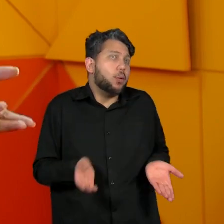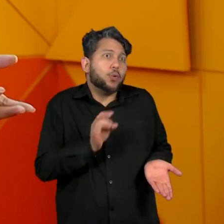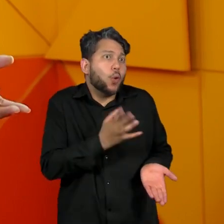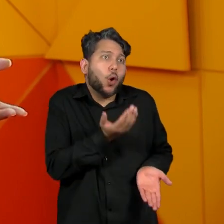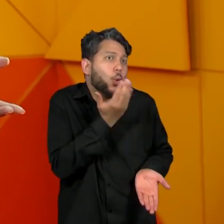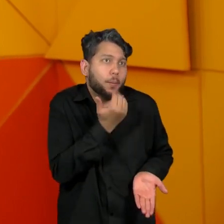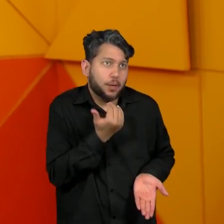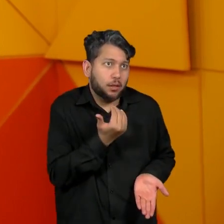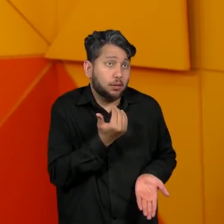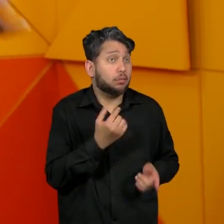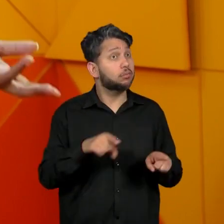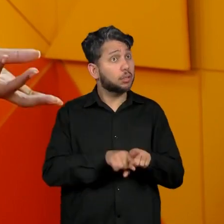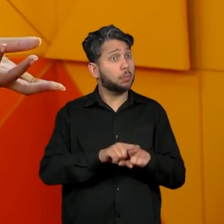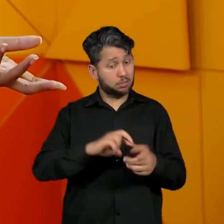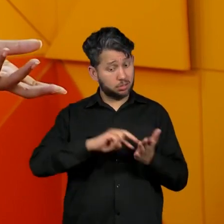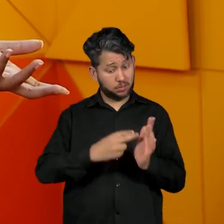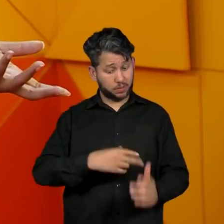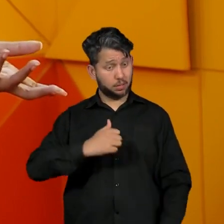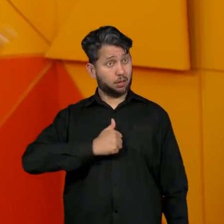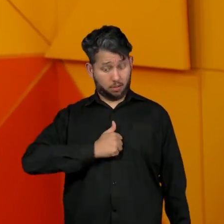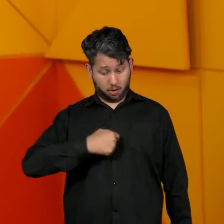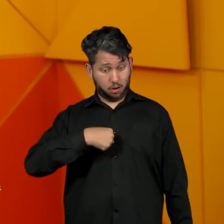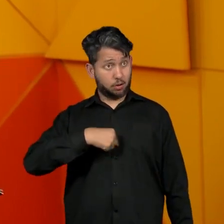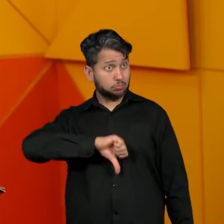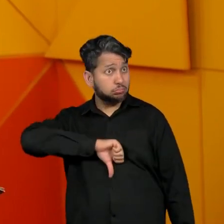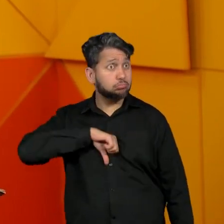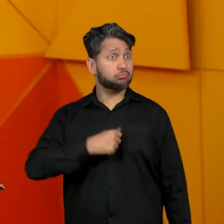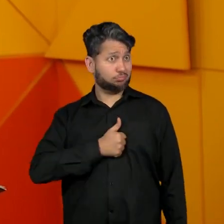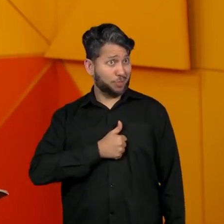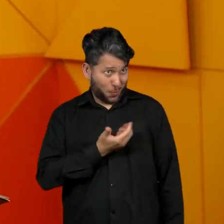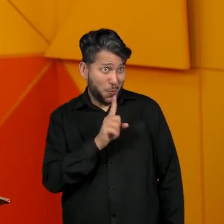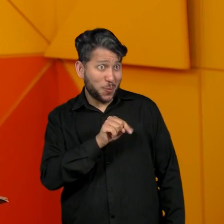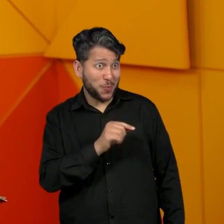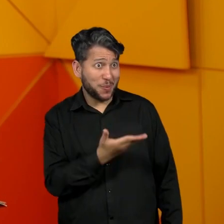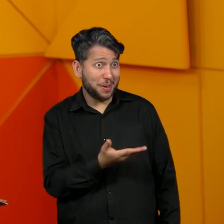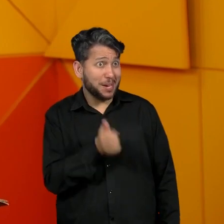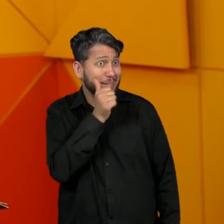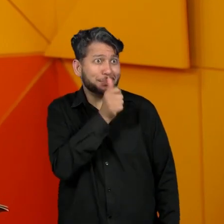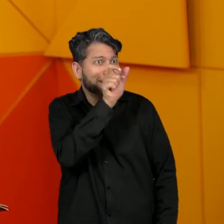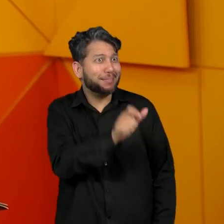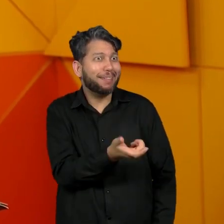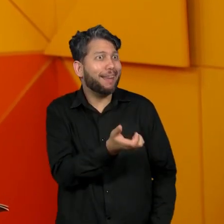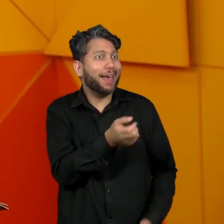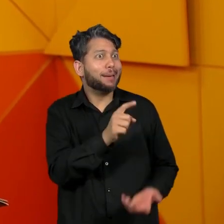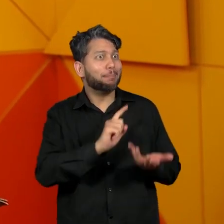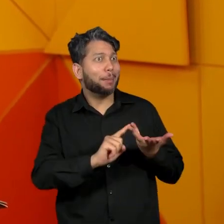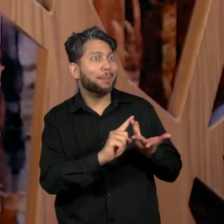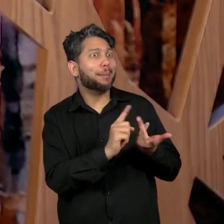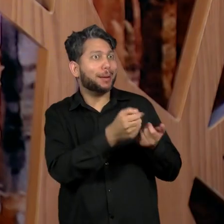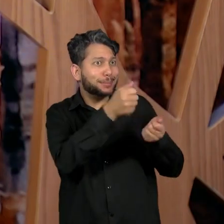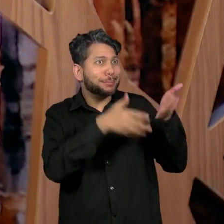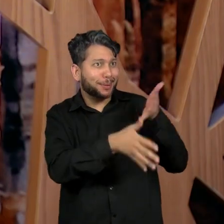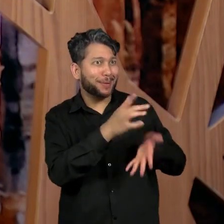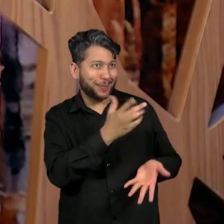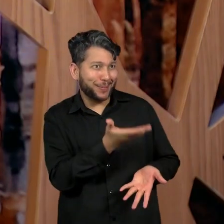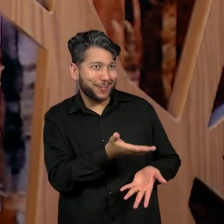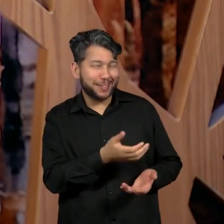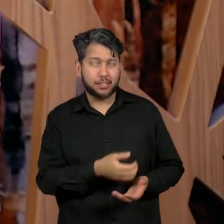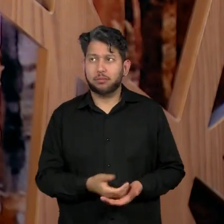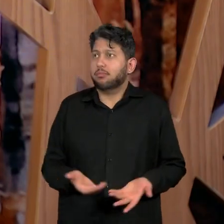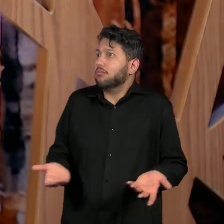gente está falando também de autoestima. Acho que isso ficou muito claro, né, no depoimento ali das entrevistadas, né? Sim. Isso